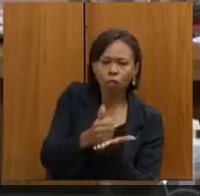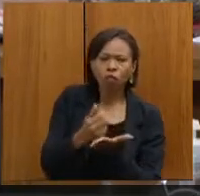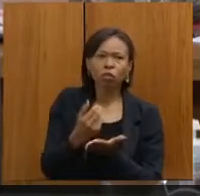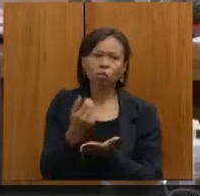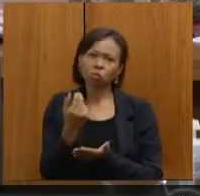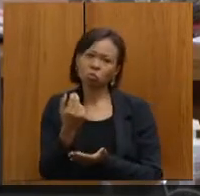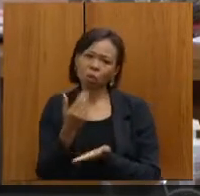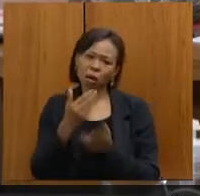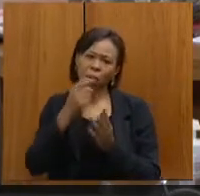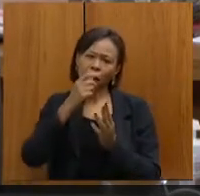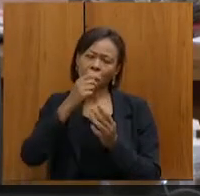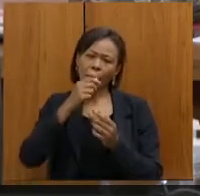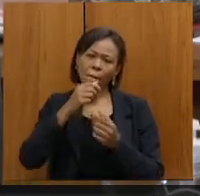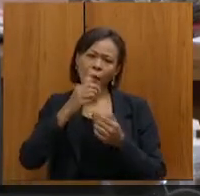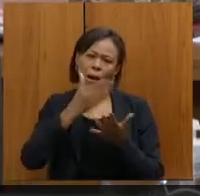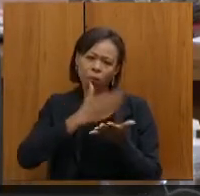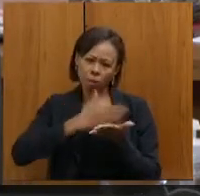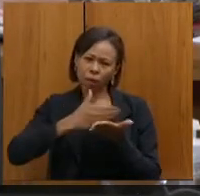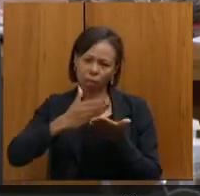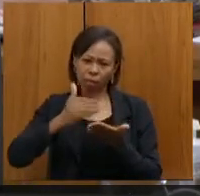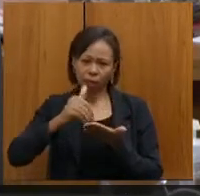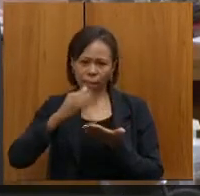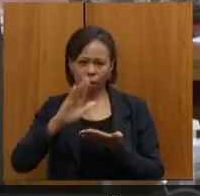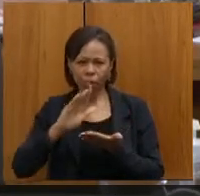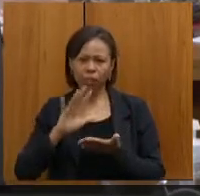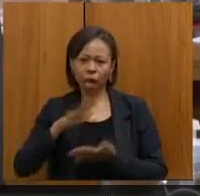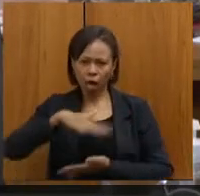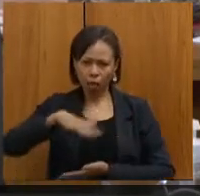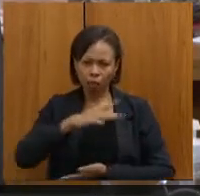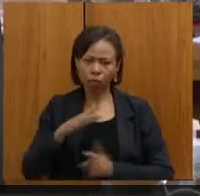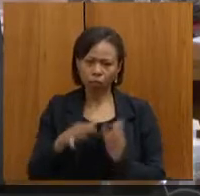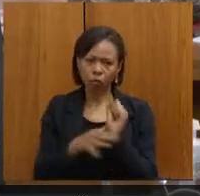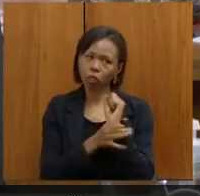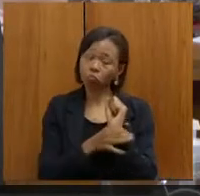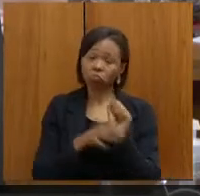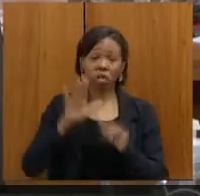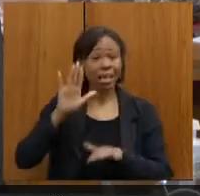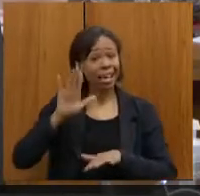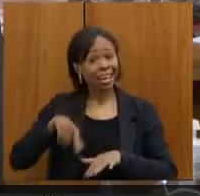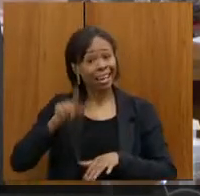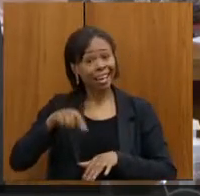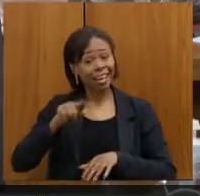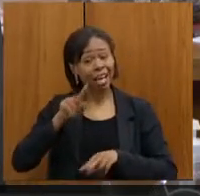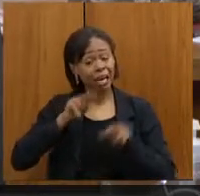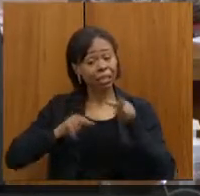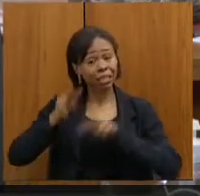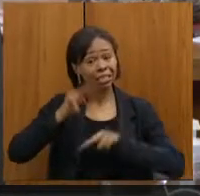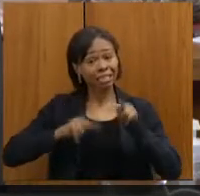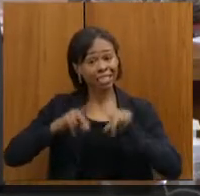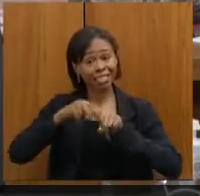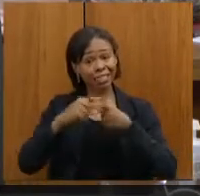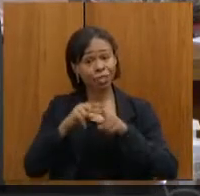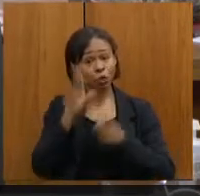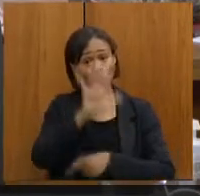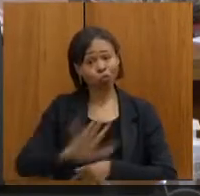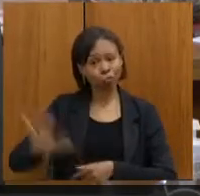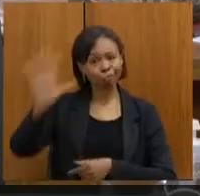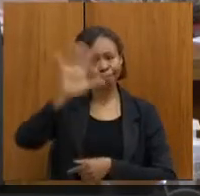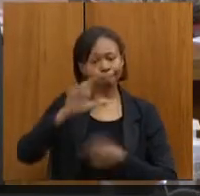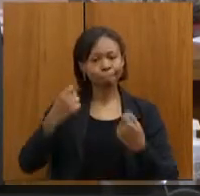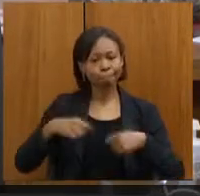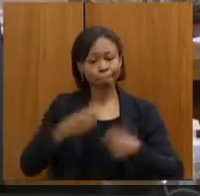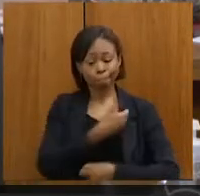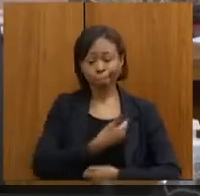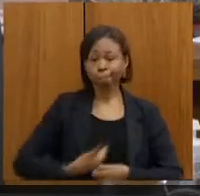da segurança como coloquei para o senhor A questão aqui é uma análise de revisão geral é uma nós de revisão geral aí tem que ser uma discussão